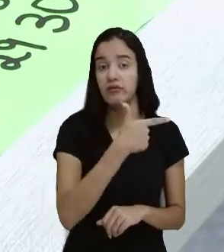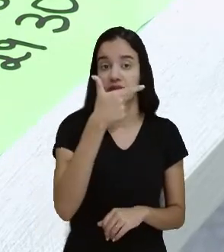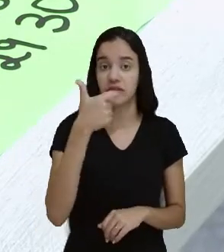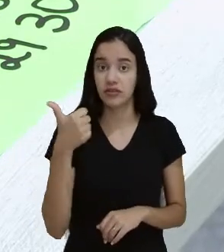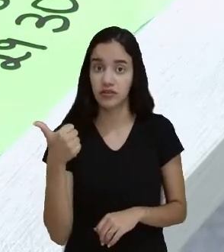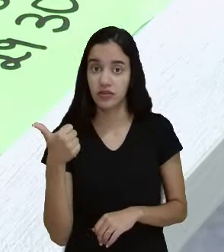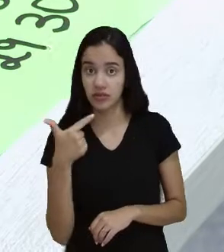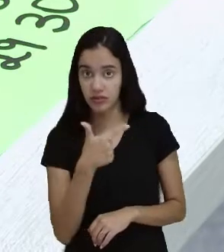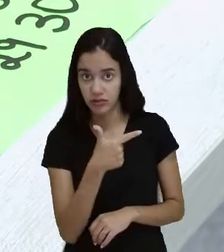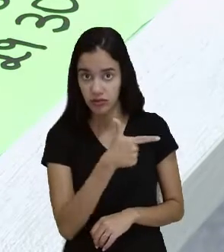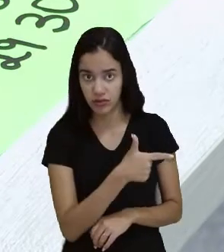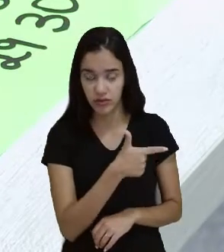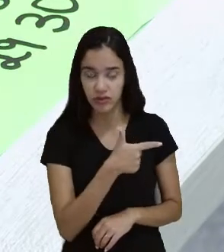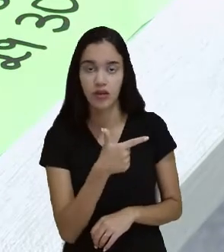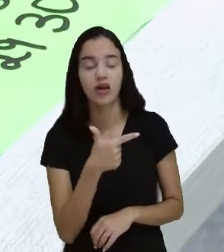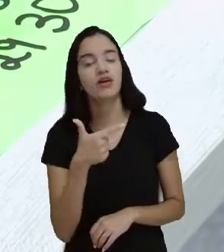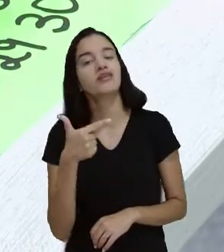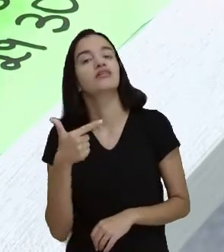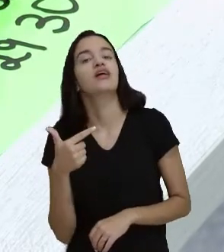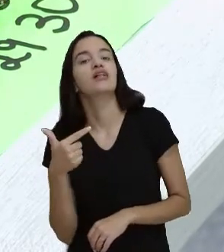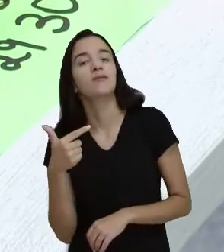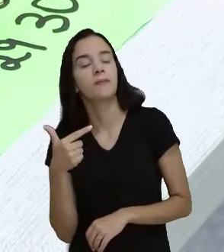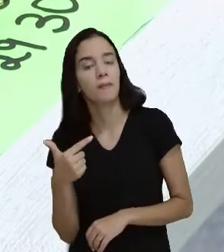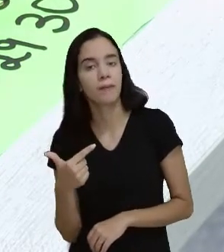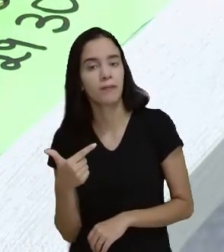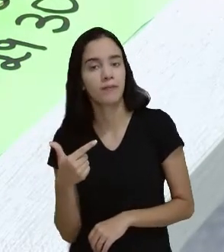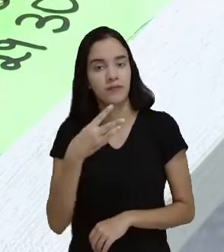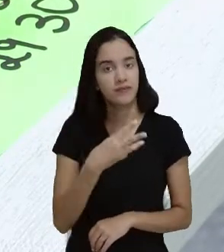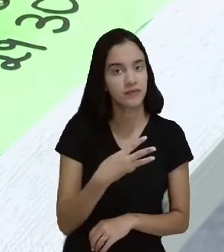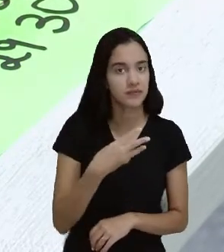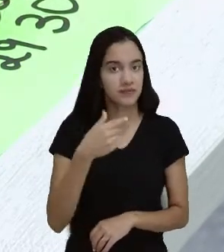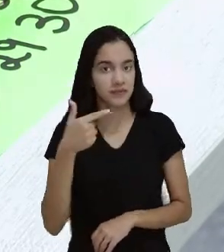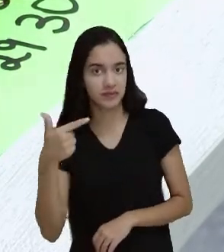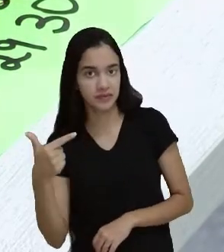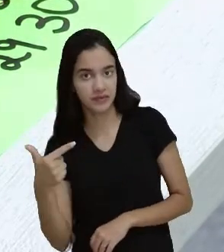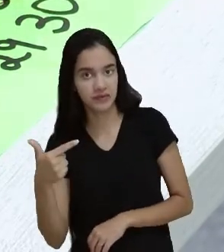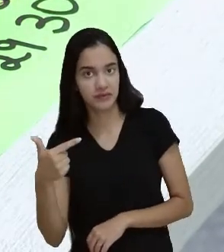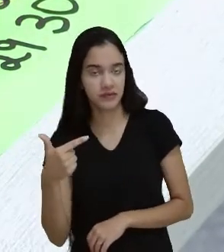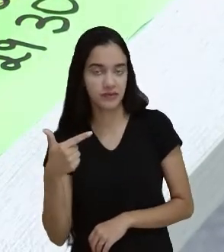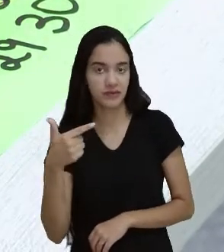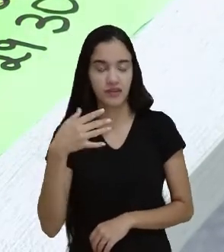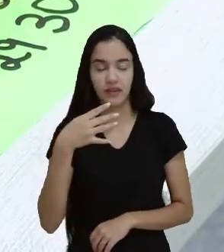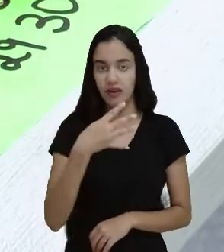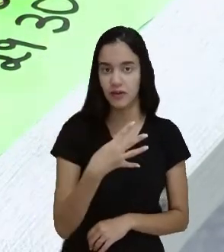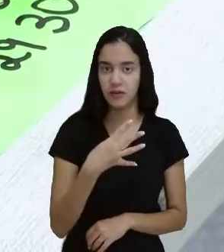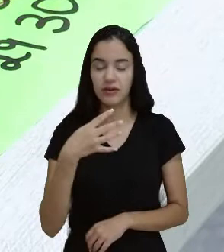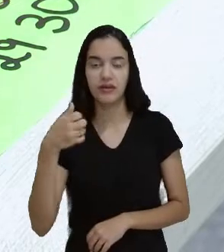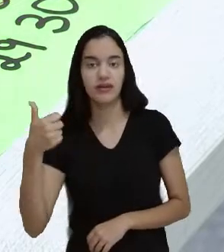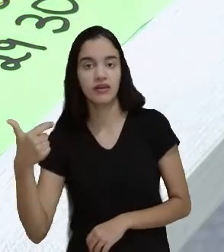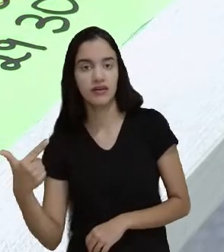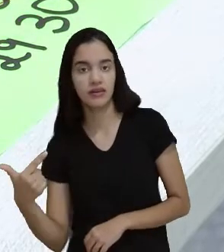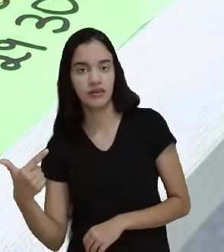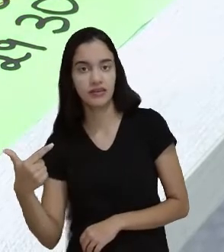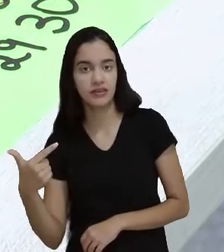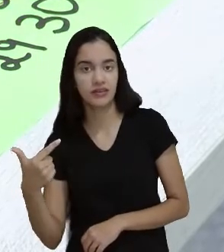21, em seguida o 22, 23,